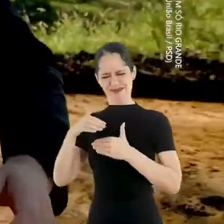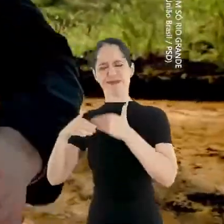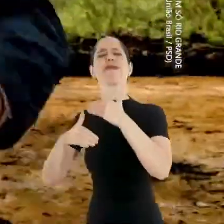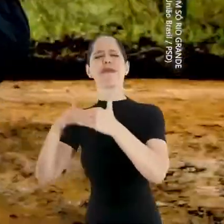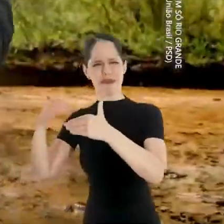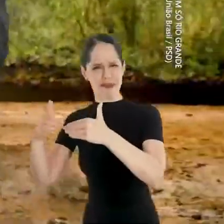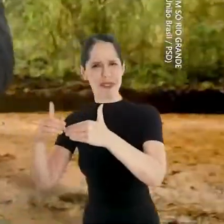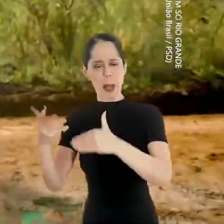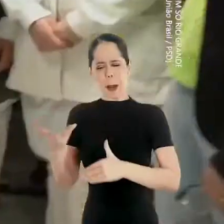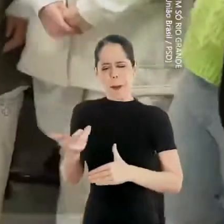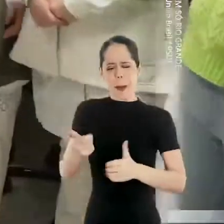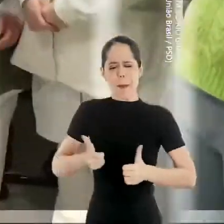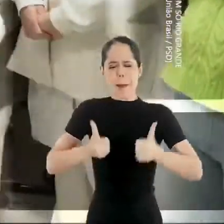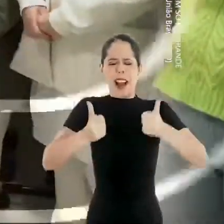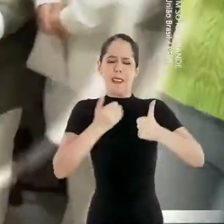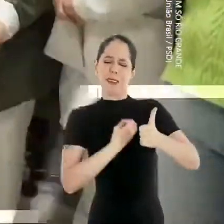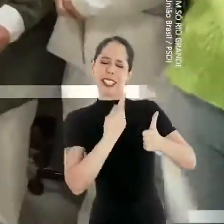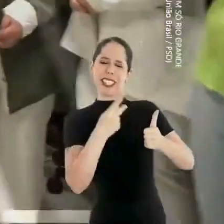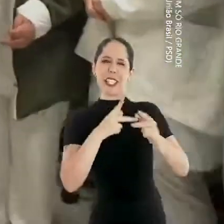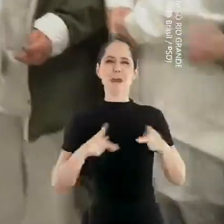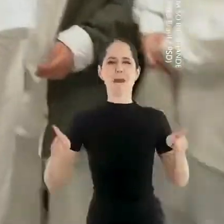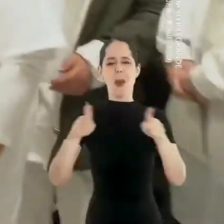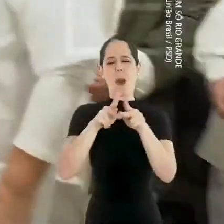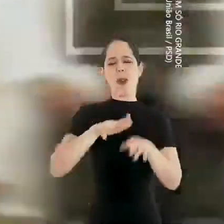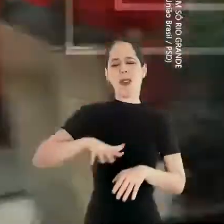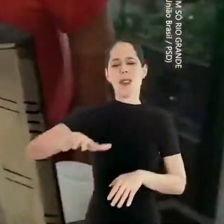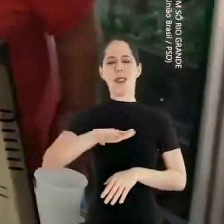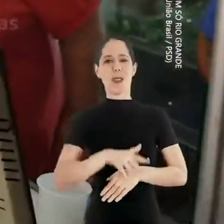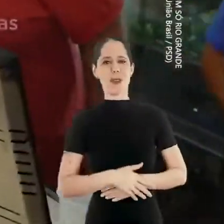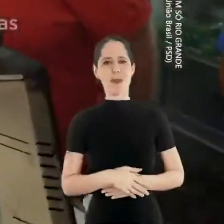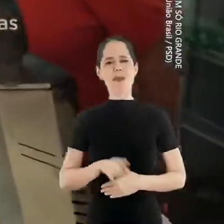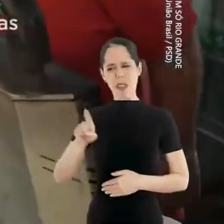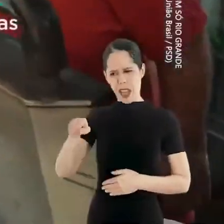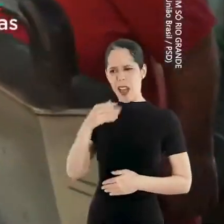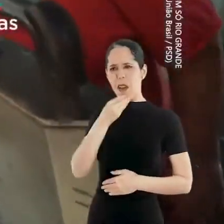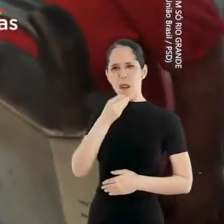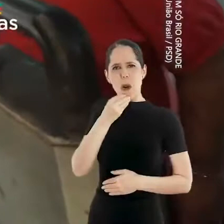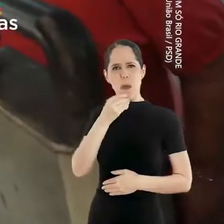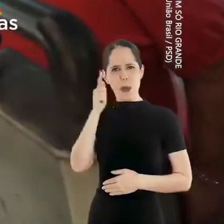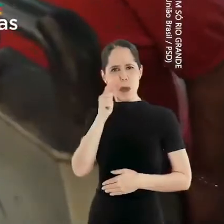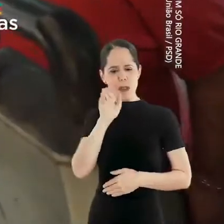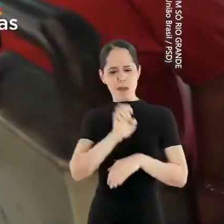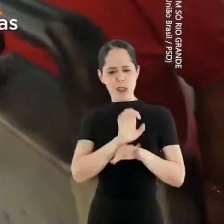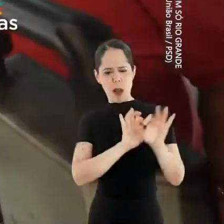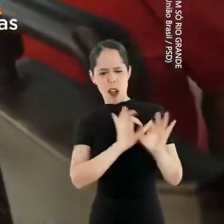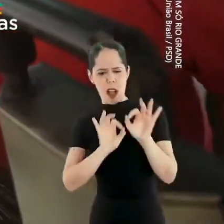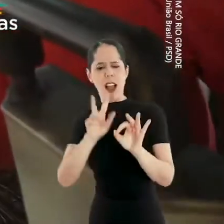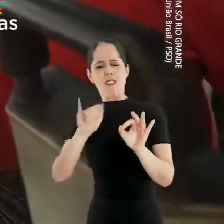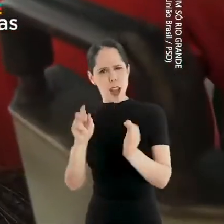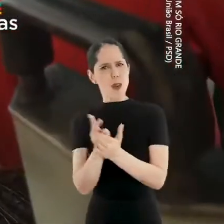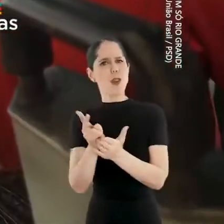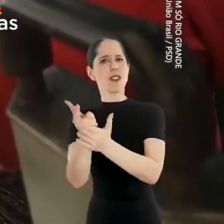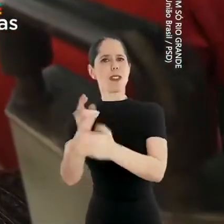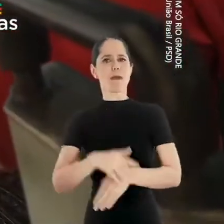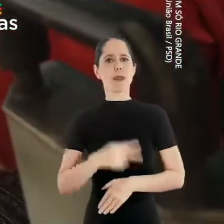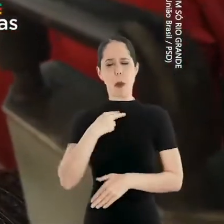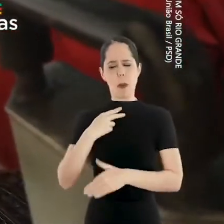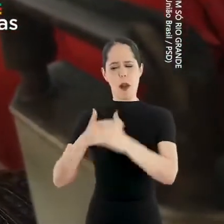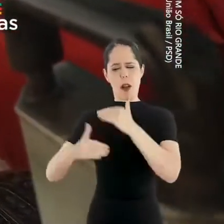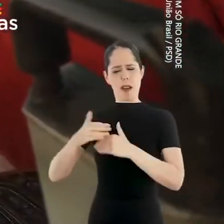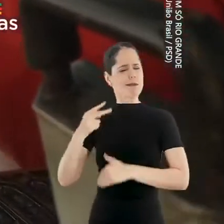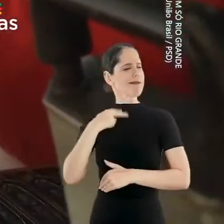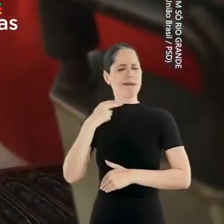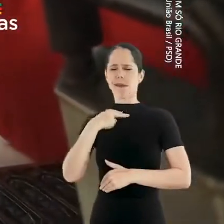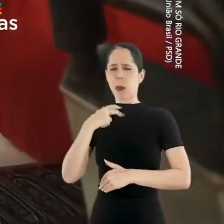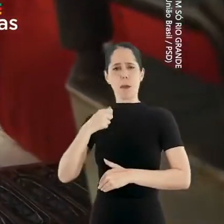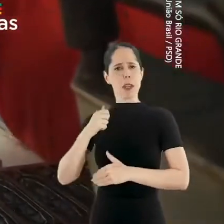frente, acelerando, melhorando a vida da gente. O cara é o cara que botou o estado no eixo e vai continuar colocando. E não podemos deixar voltar